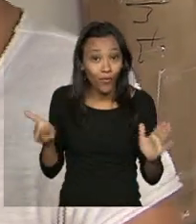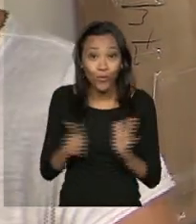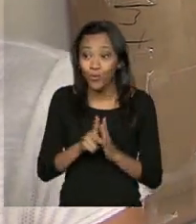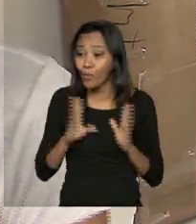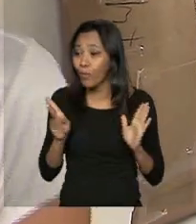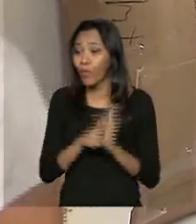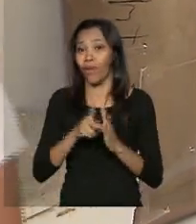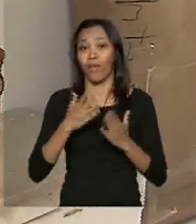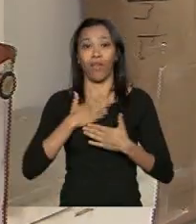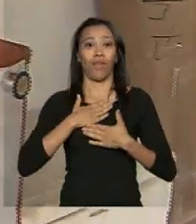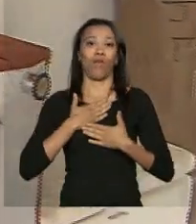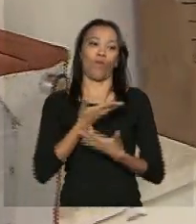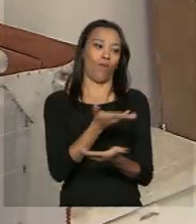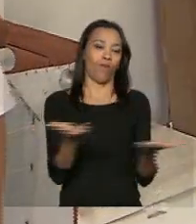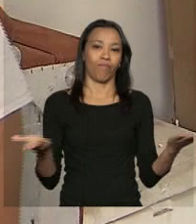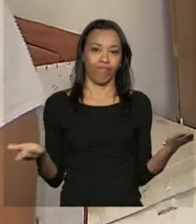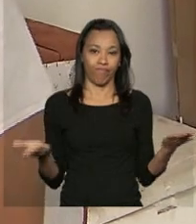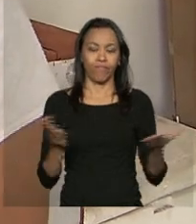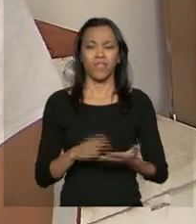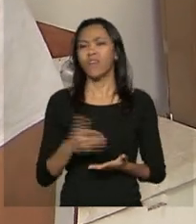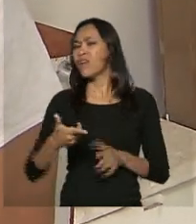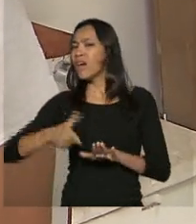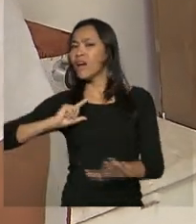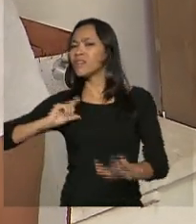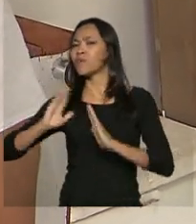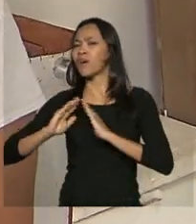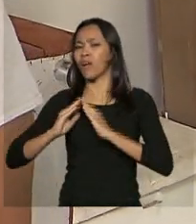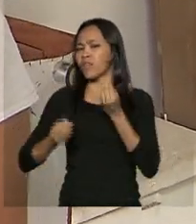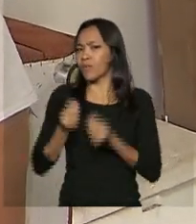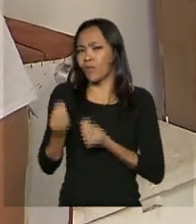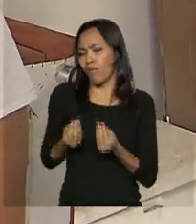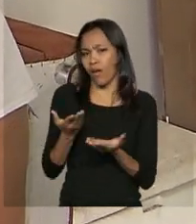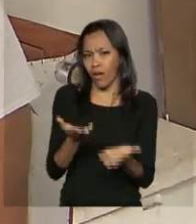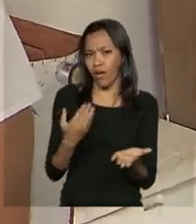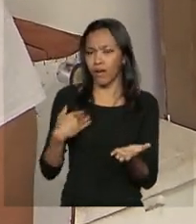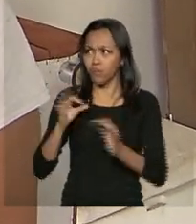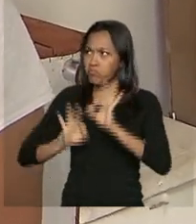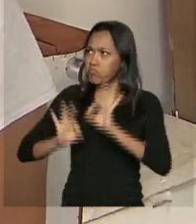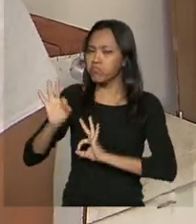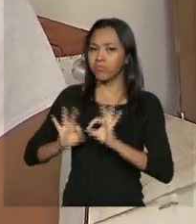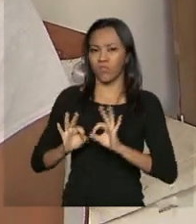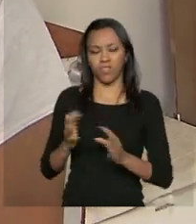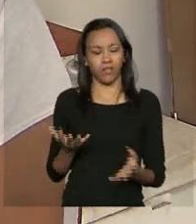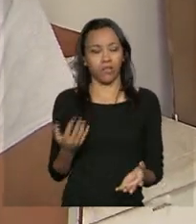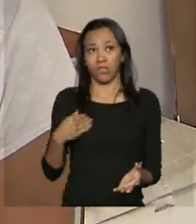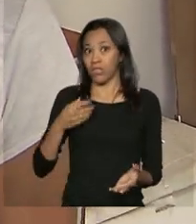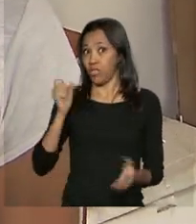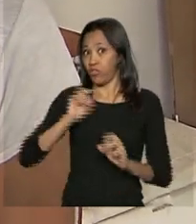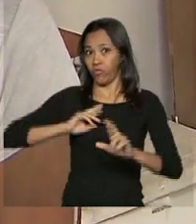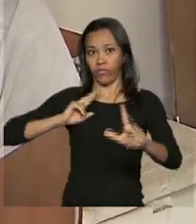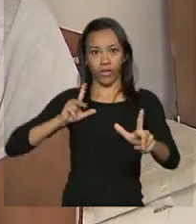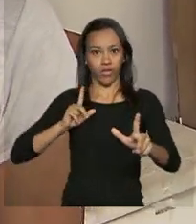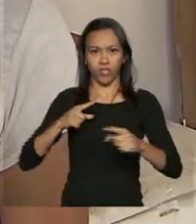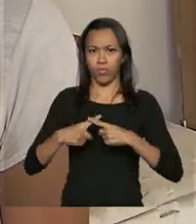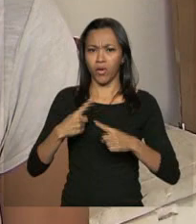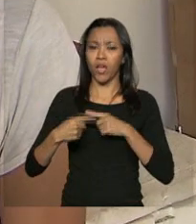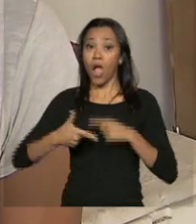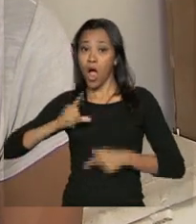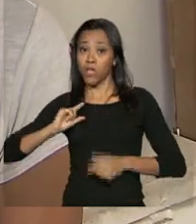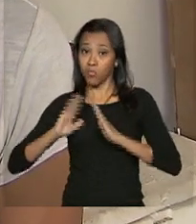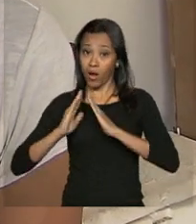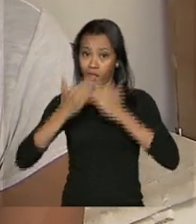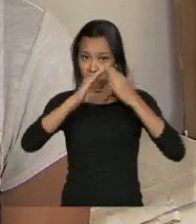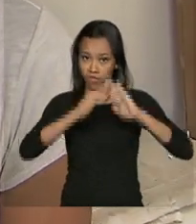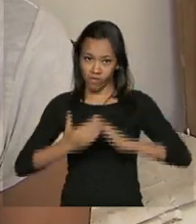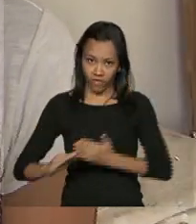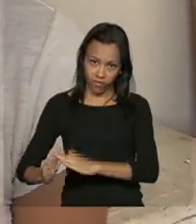meu. E comparando com o lugar onde você morava antes, né? Como que é a estrutura de cada um? Nossa, muito diferente, porque a gente morava em uma